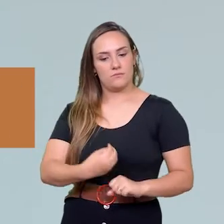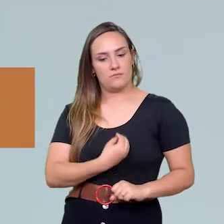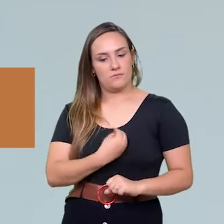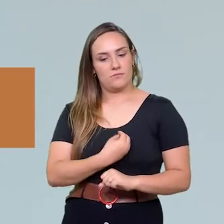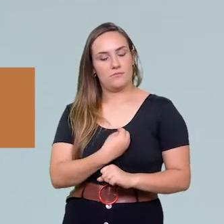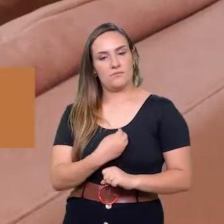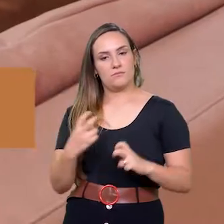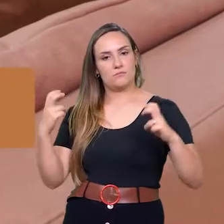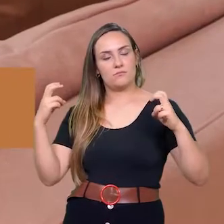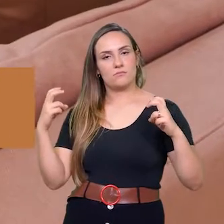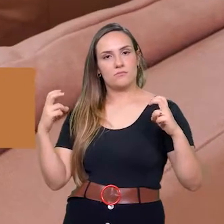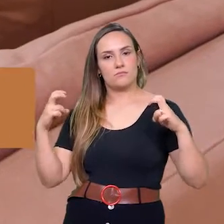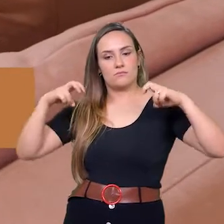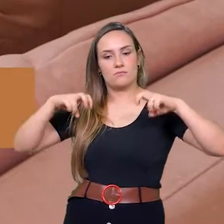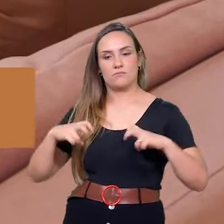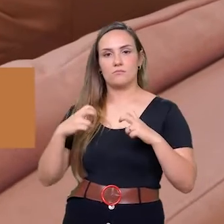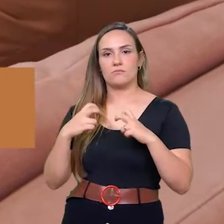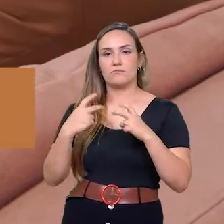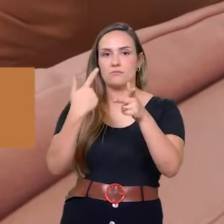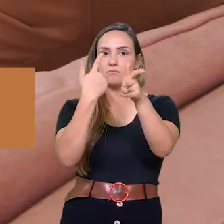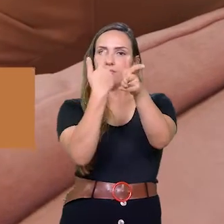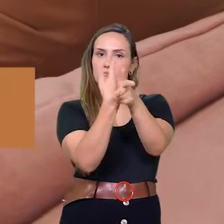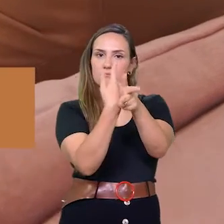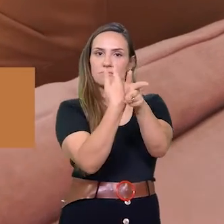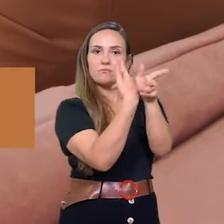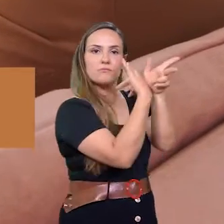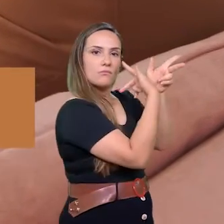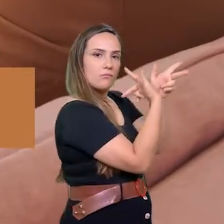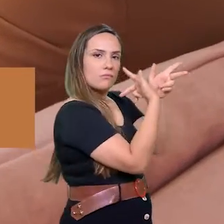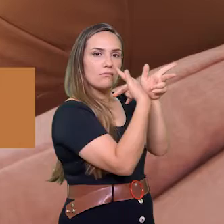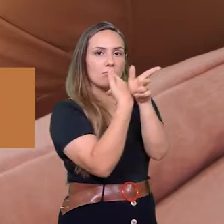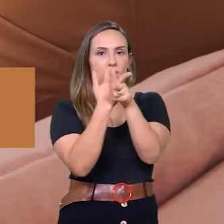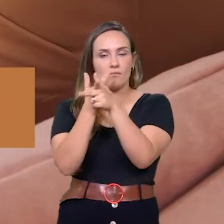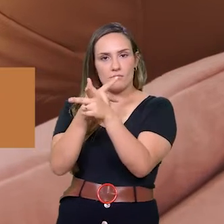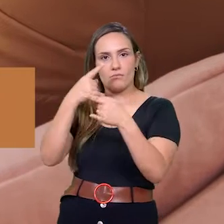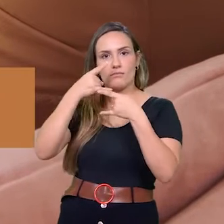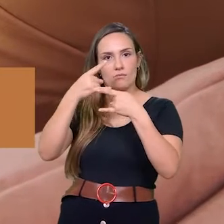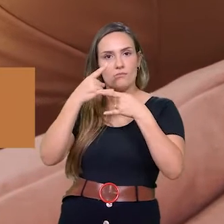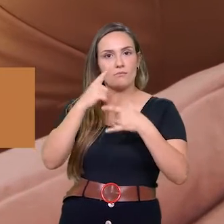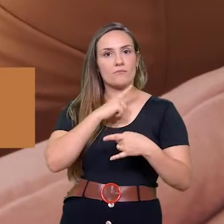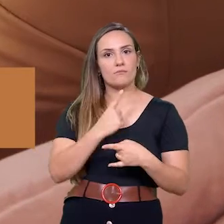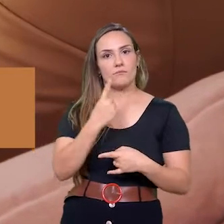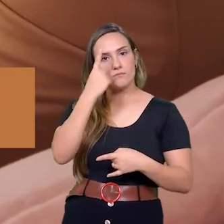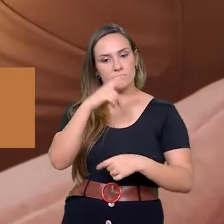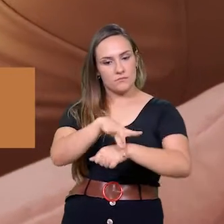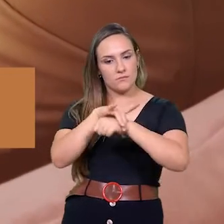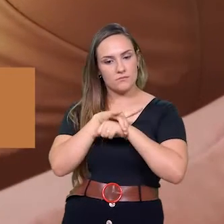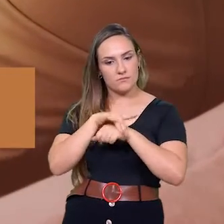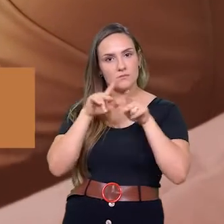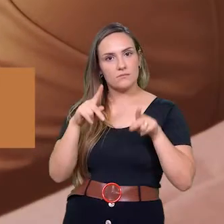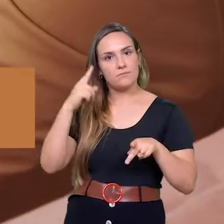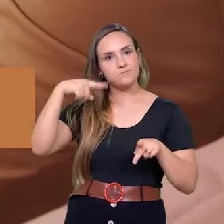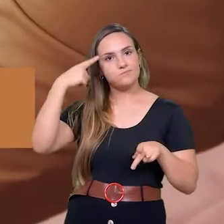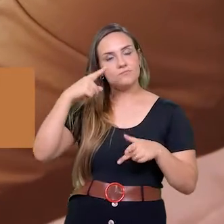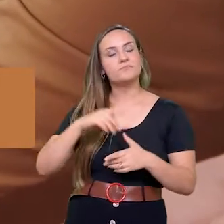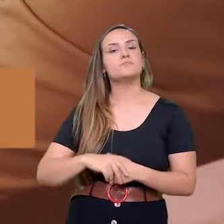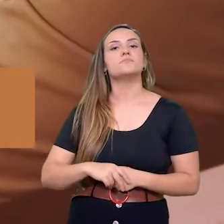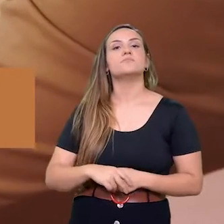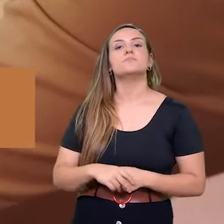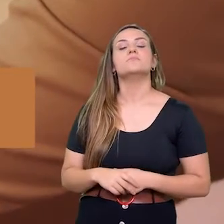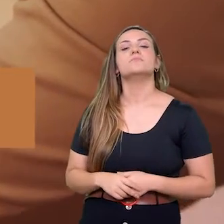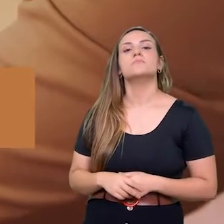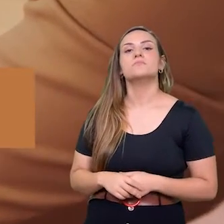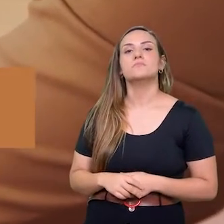reunião, de uma sessão de conciliação conduzida por um defensor público, e